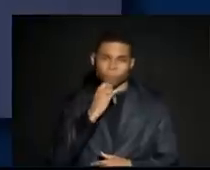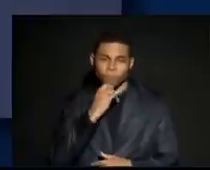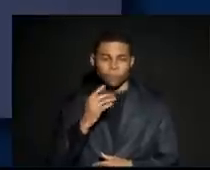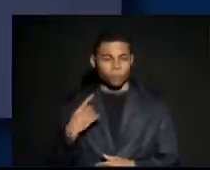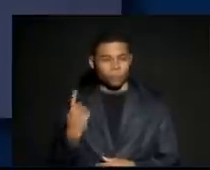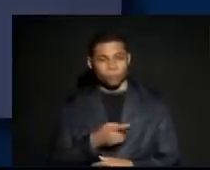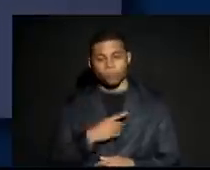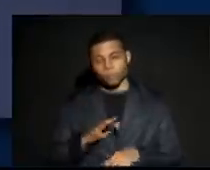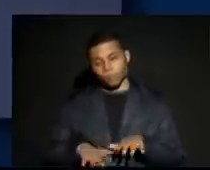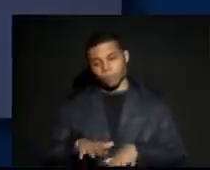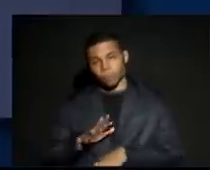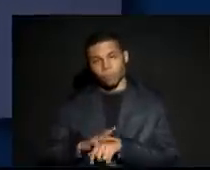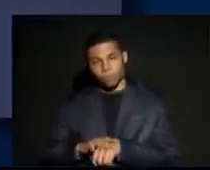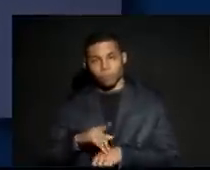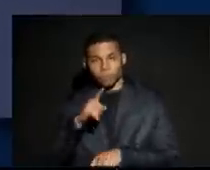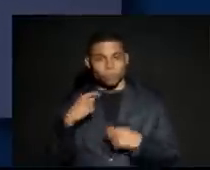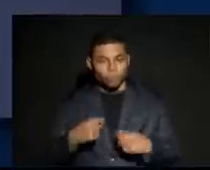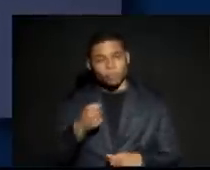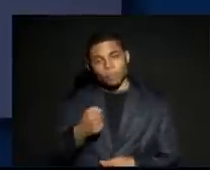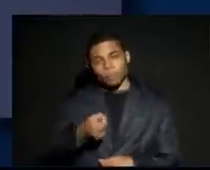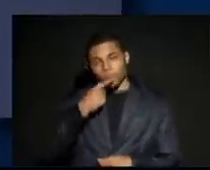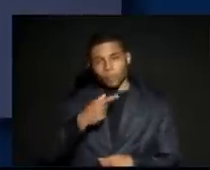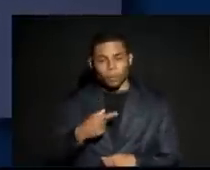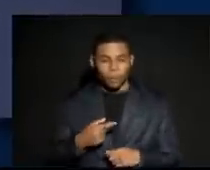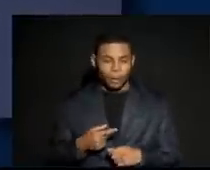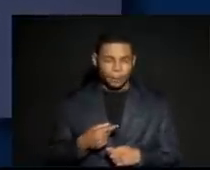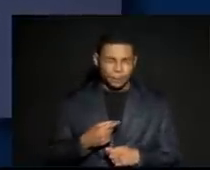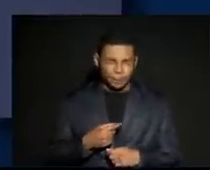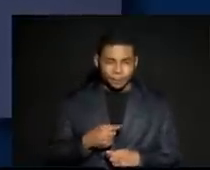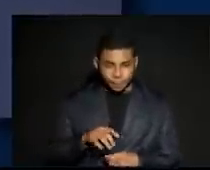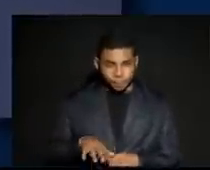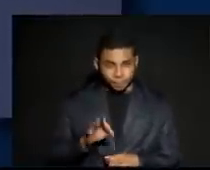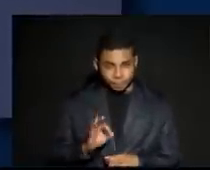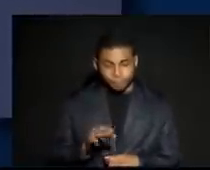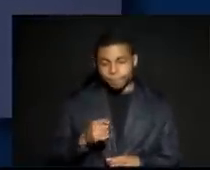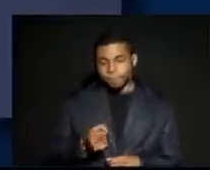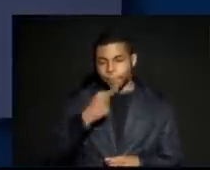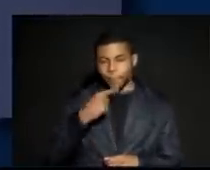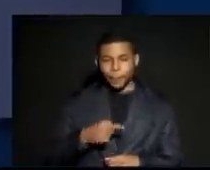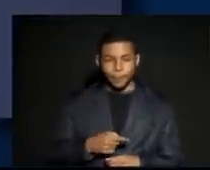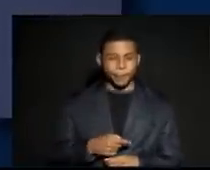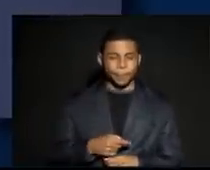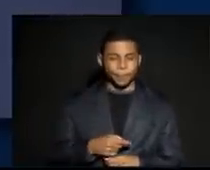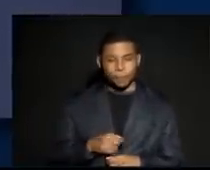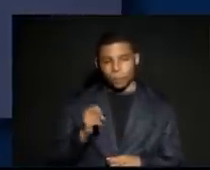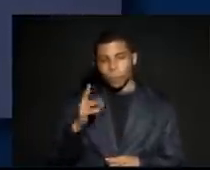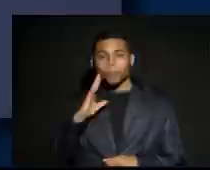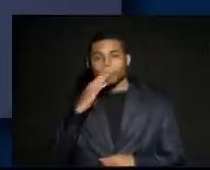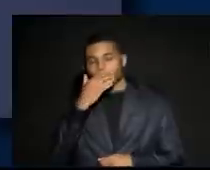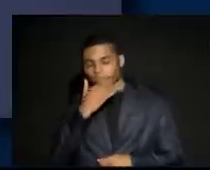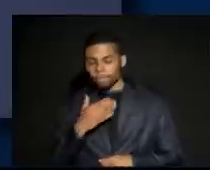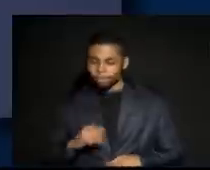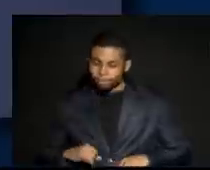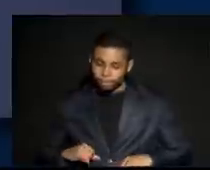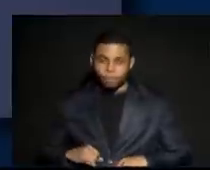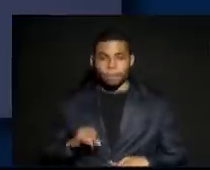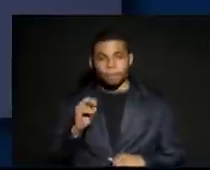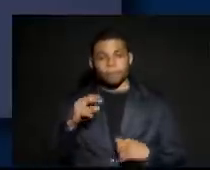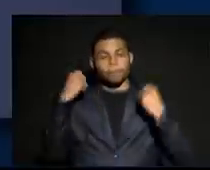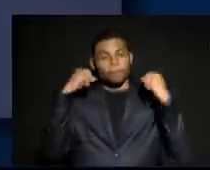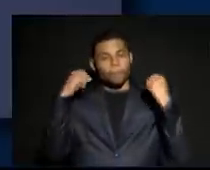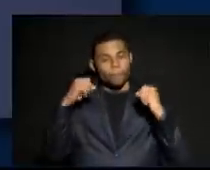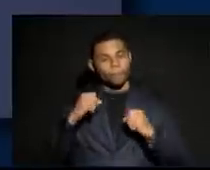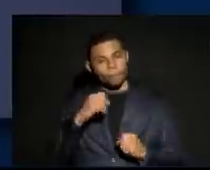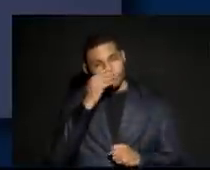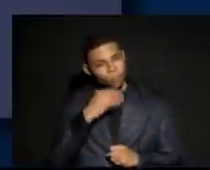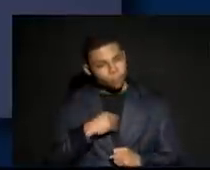adianta quando a gente às vezes está doente você tem que tomar um a água ele pode ser um antibiótico uma dieta um exercício Mas alguma coisa